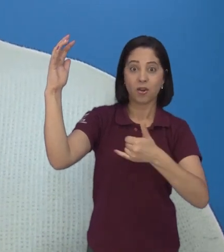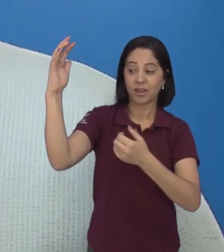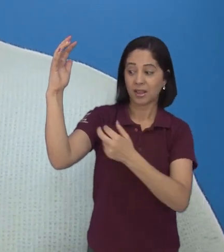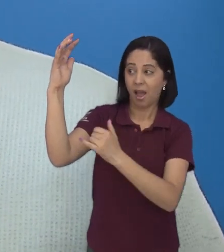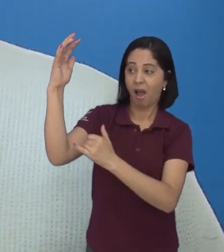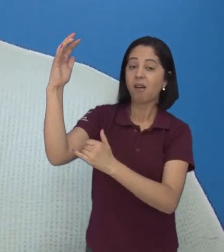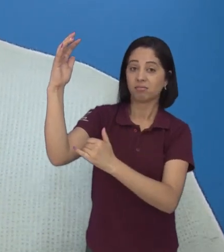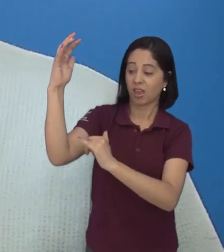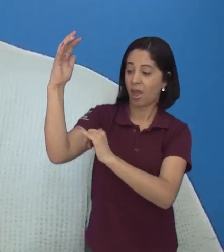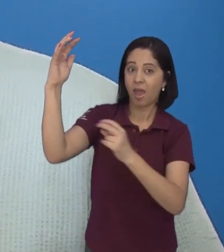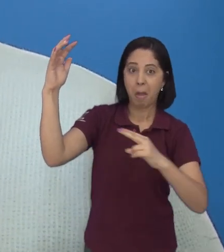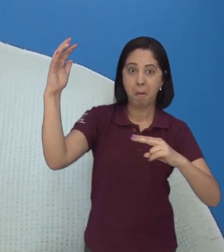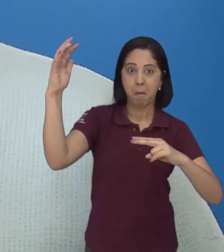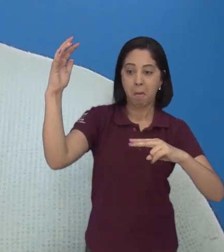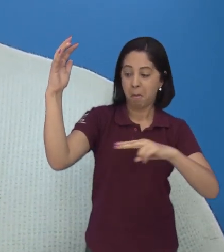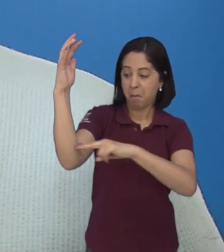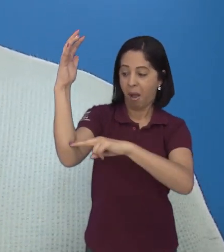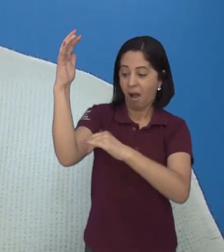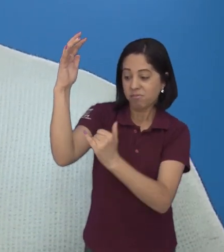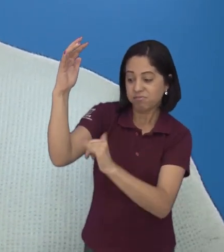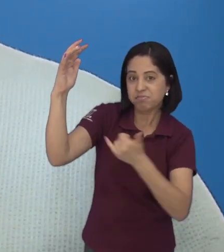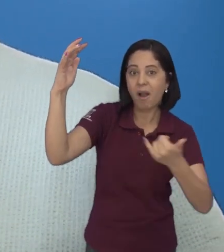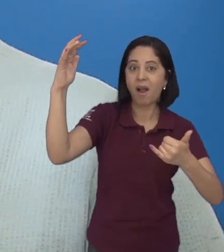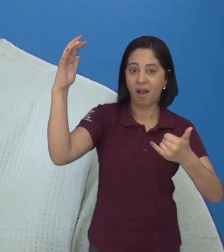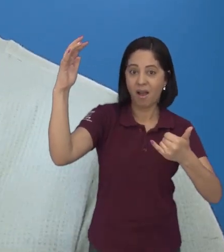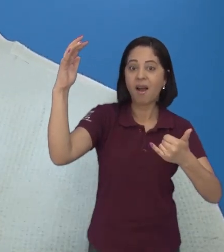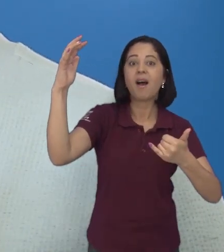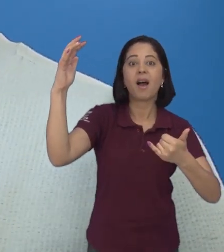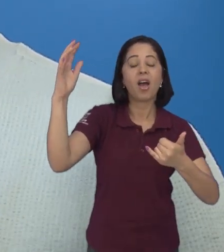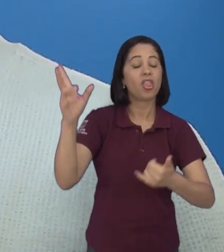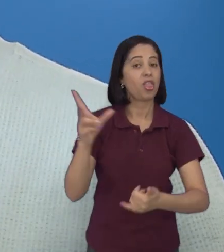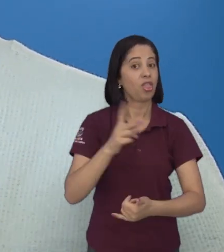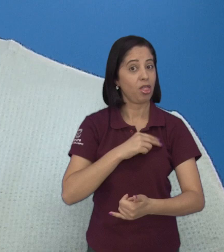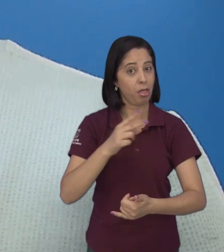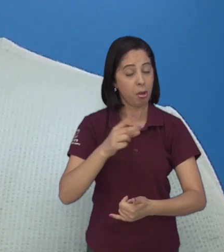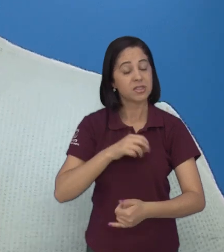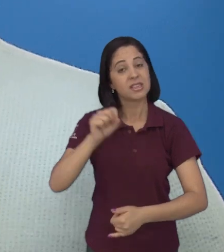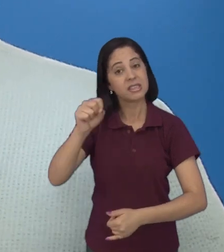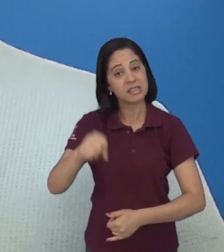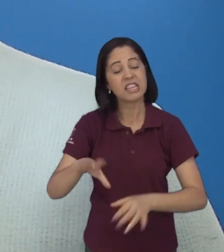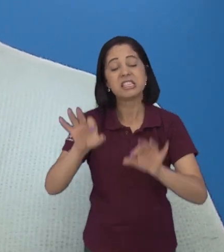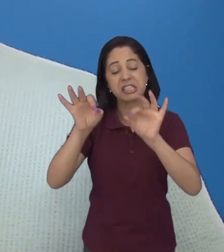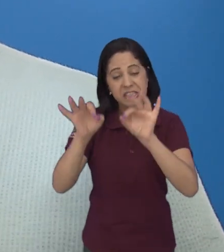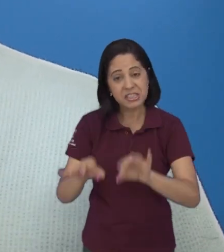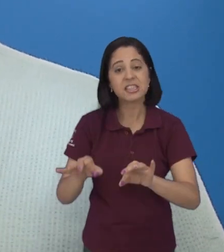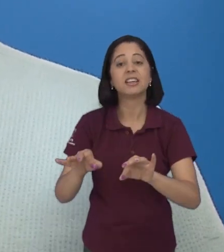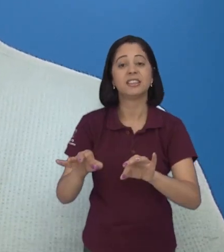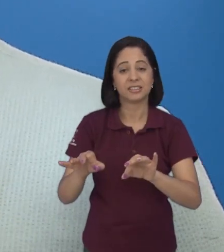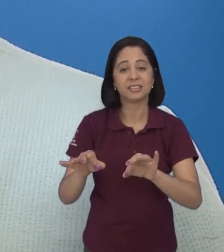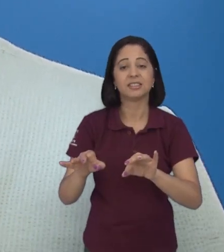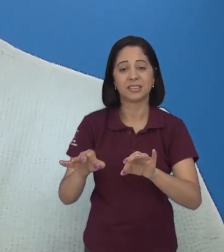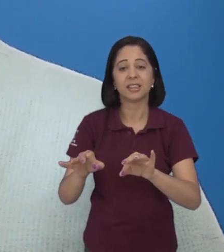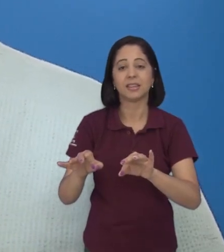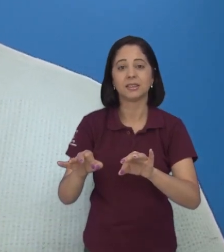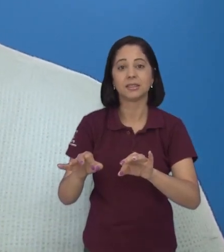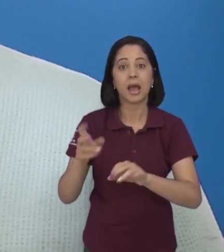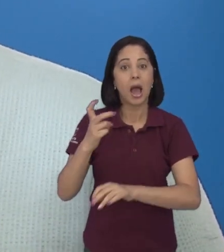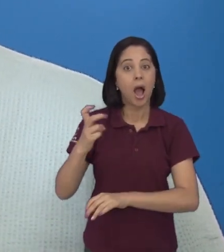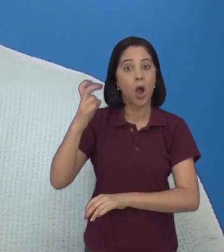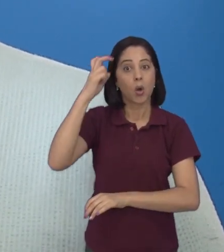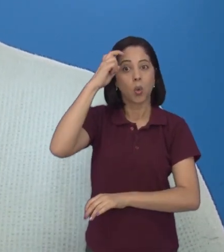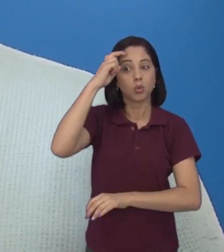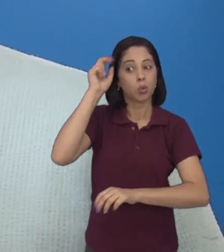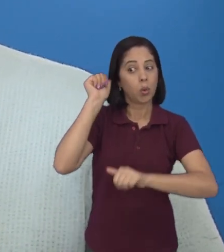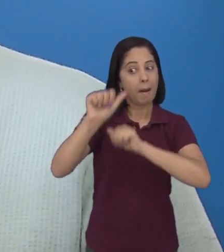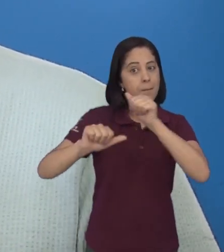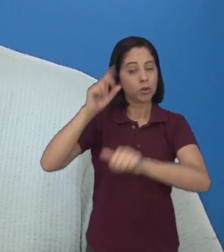solar, aproveitando a energia do sol para carregar seus equipamentos elétricos, vai criar, com certeza, já está sendo criado